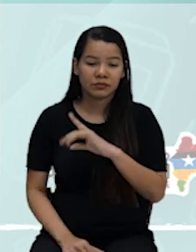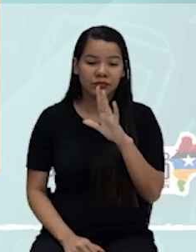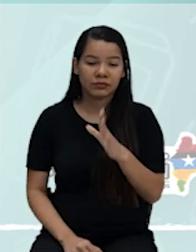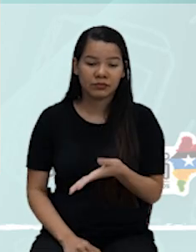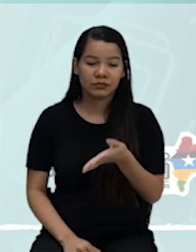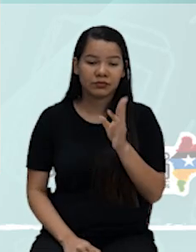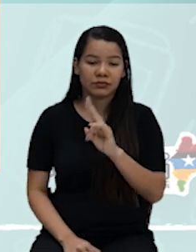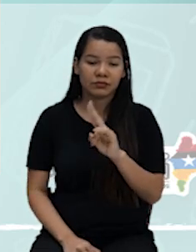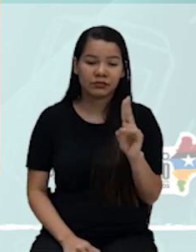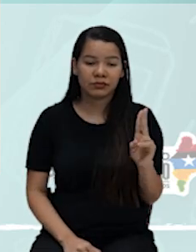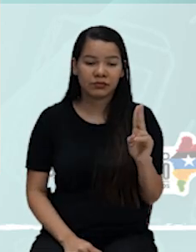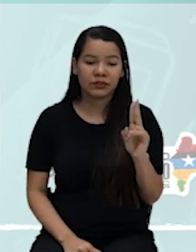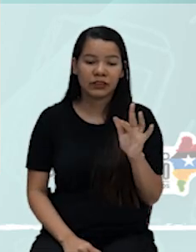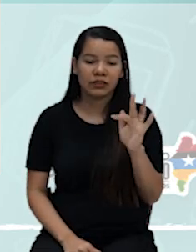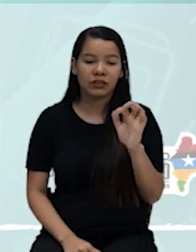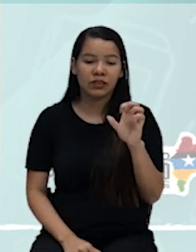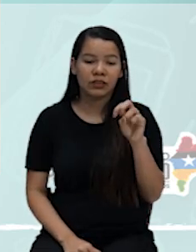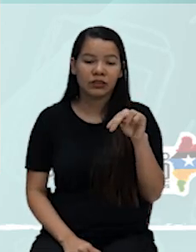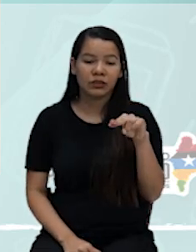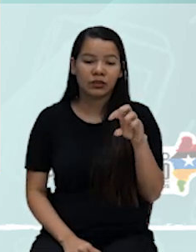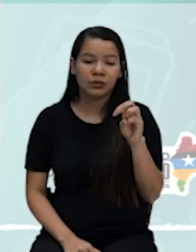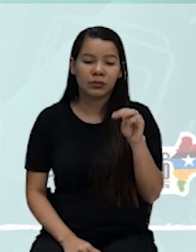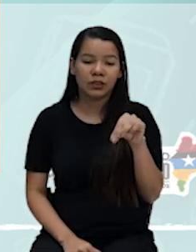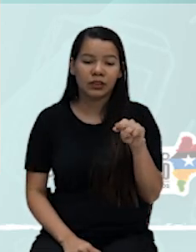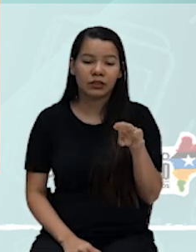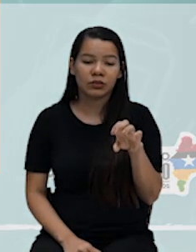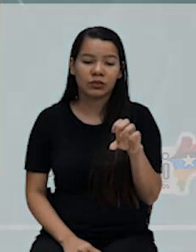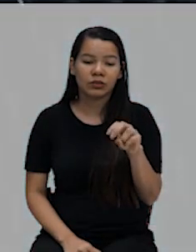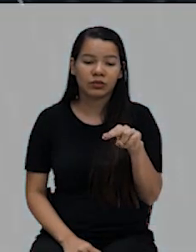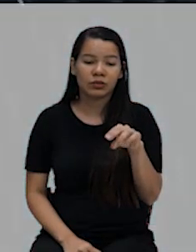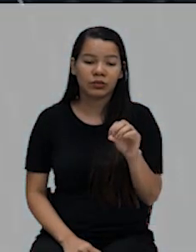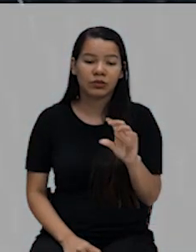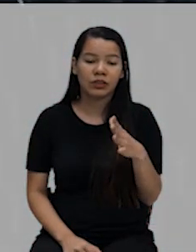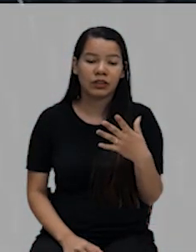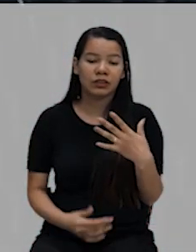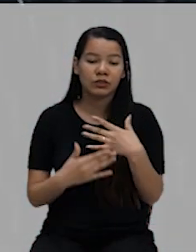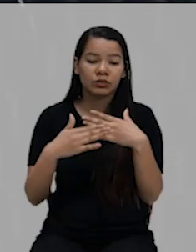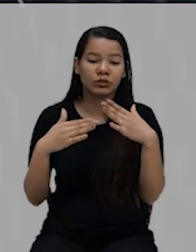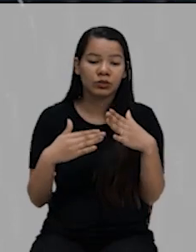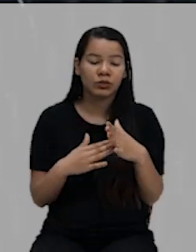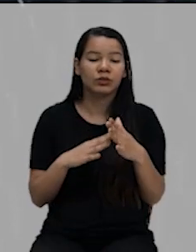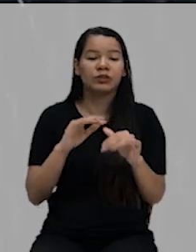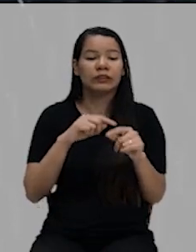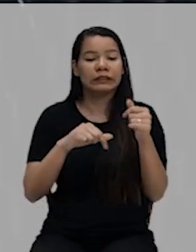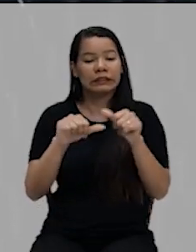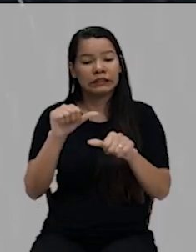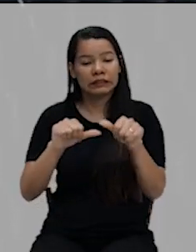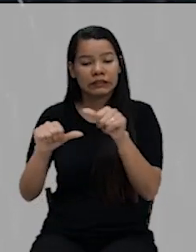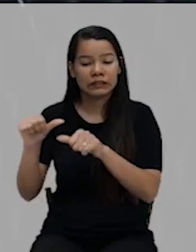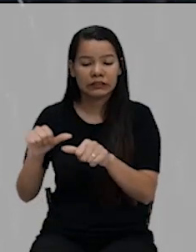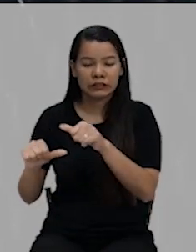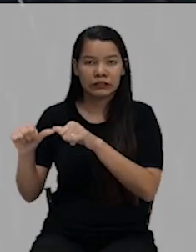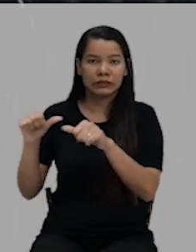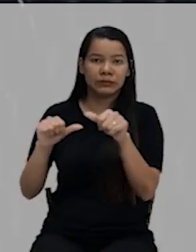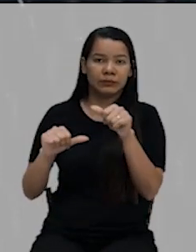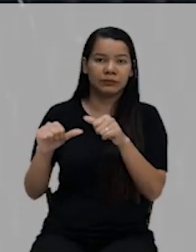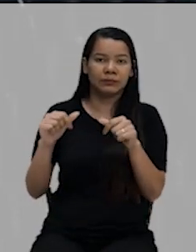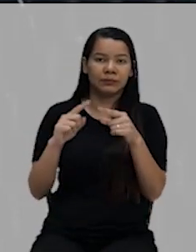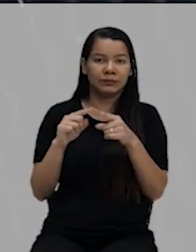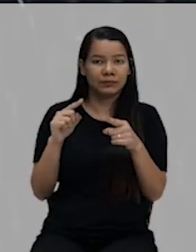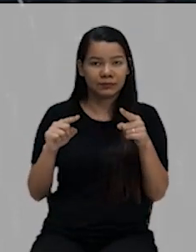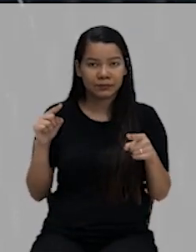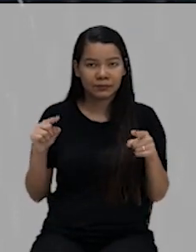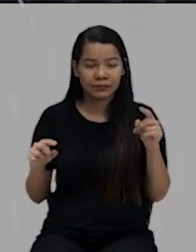um fenômeno. Então, fenômeno é toda transformação da matéria, ok? Mas olha